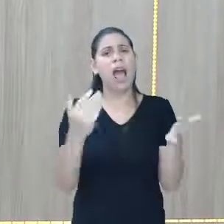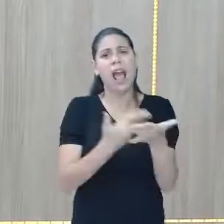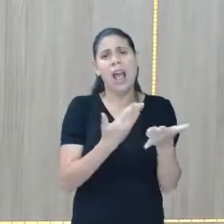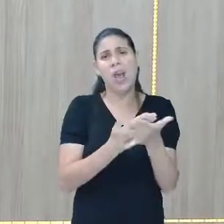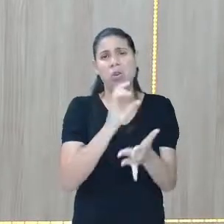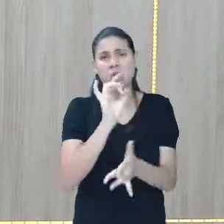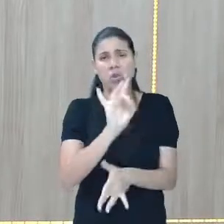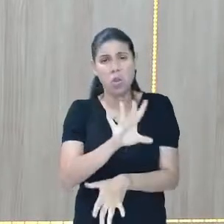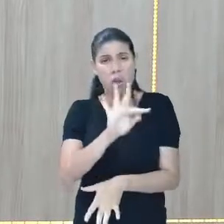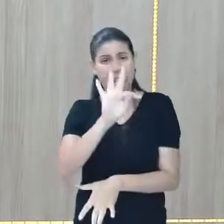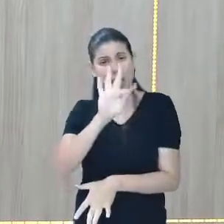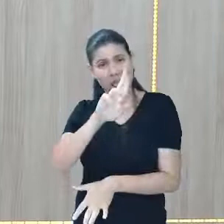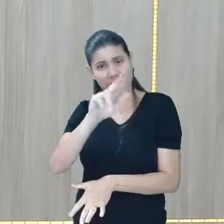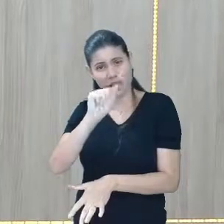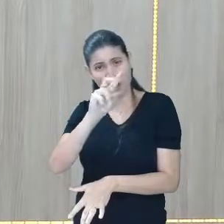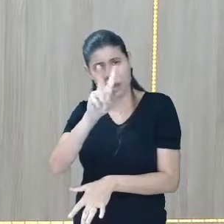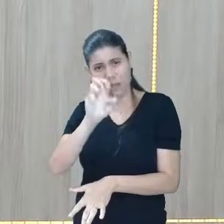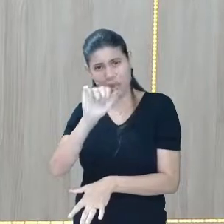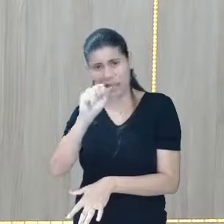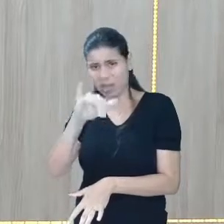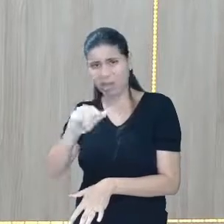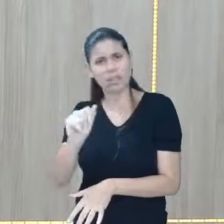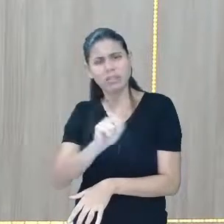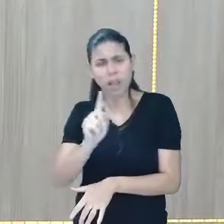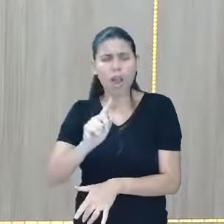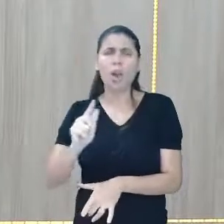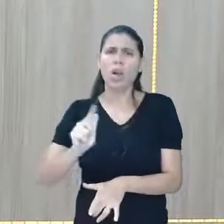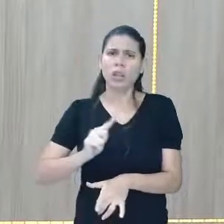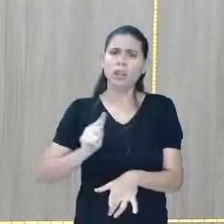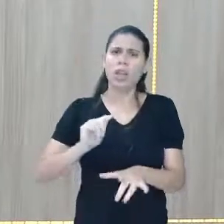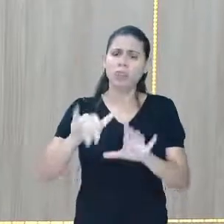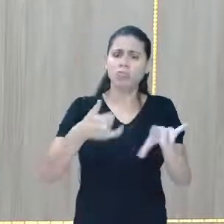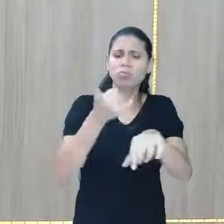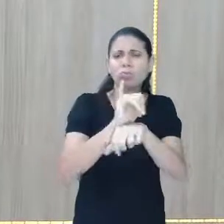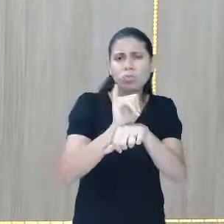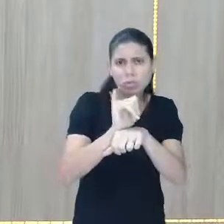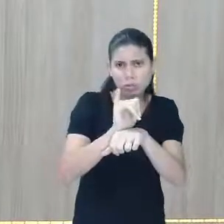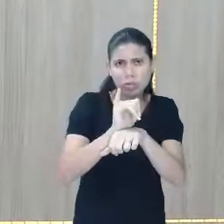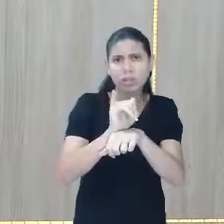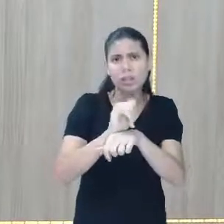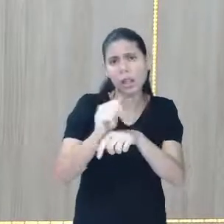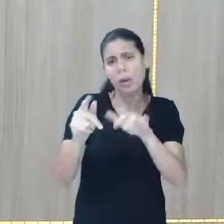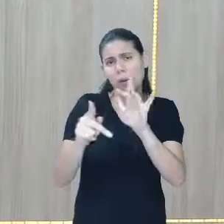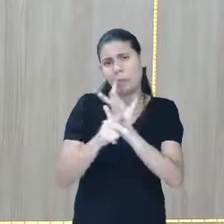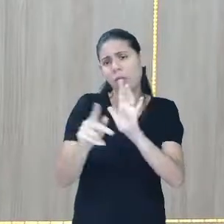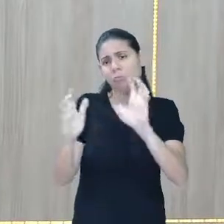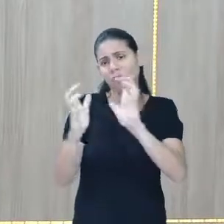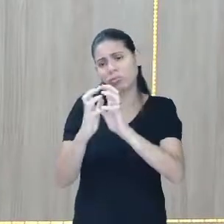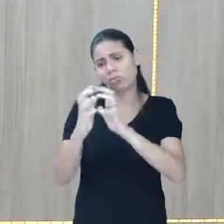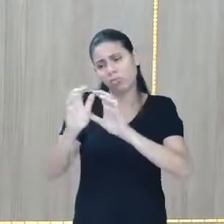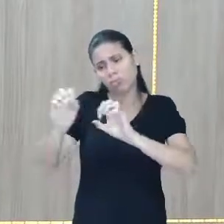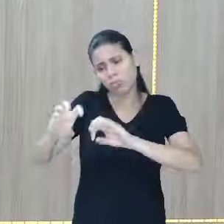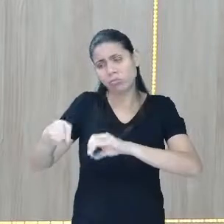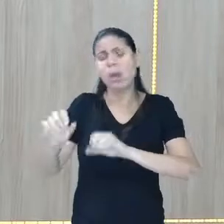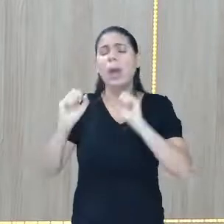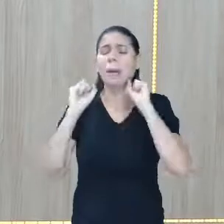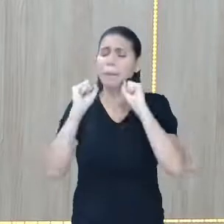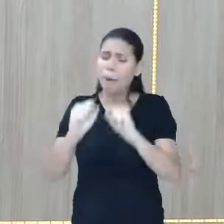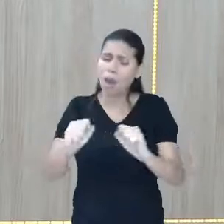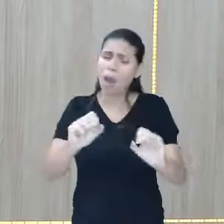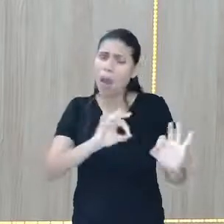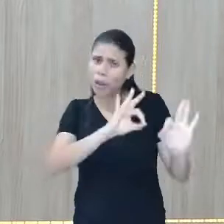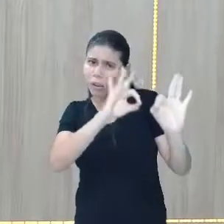do Educa Recife para você ver todo e qualquer conhecimento, principalmente Liga Inglesa, que são poucas aulas, é muito bem-vindo para a